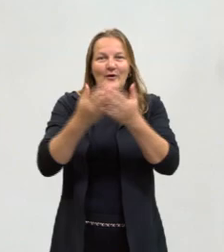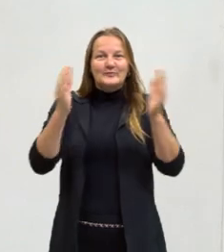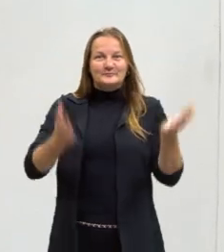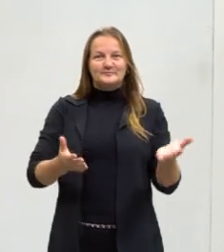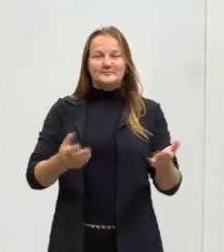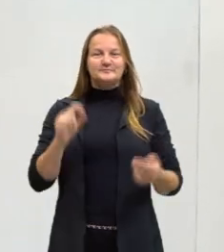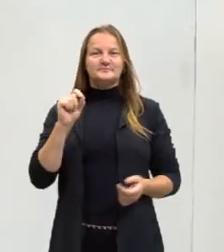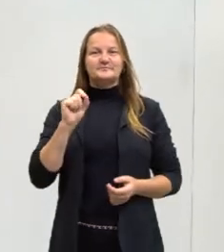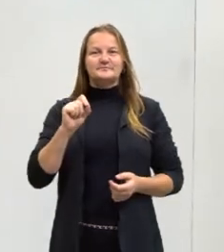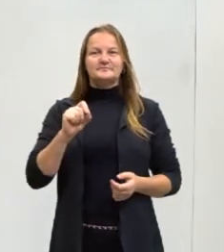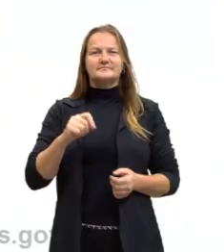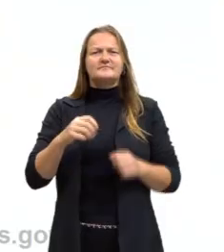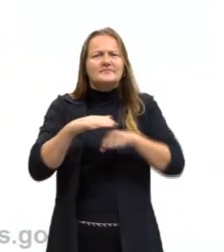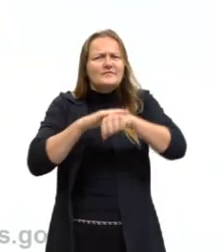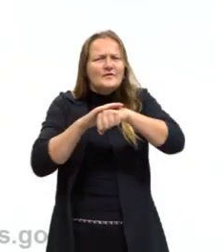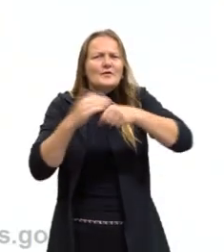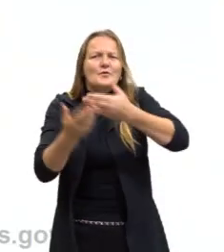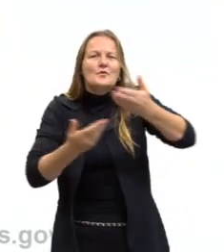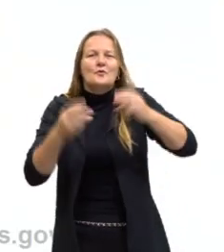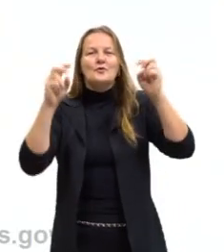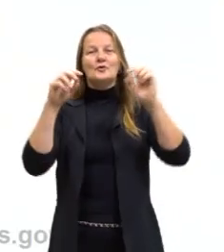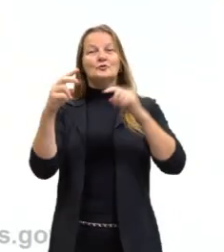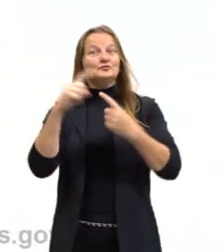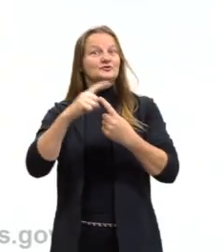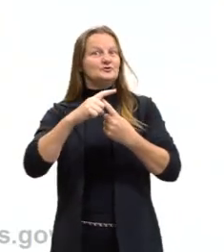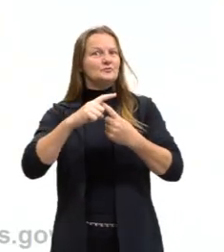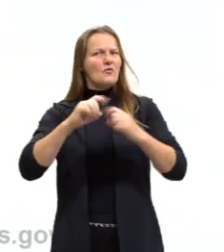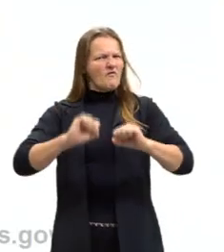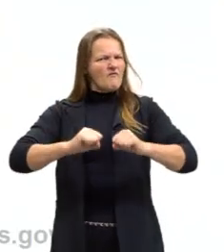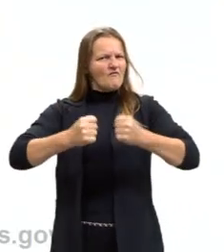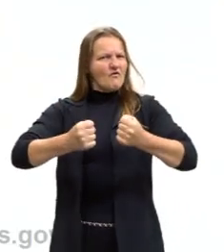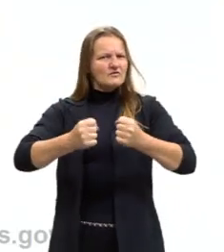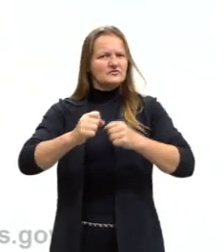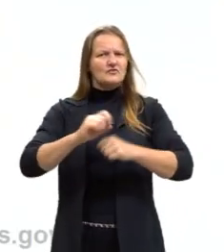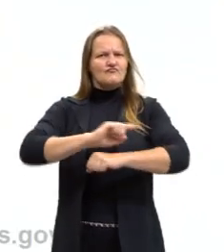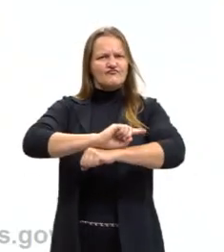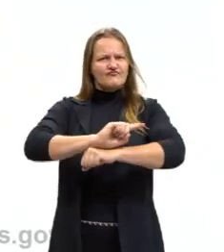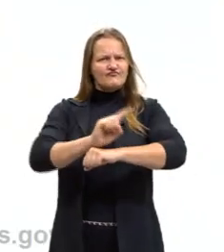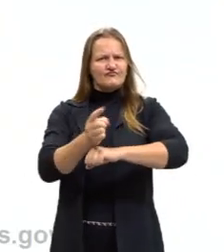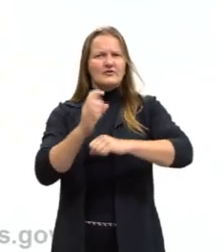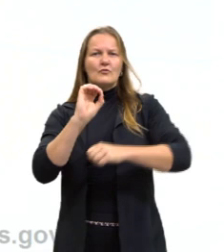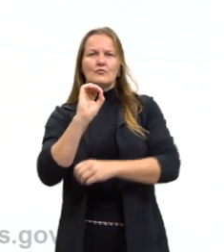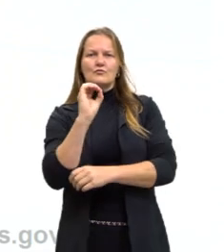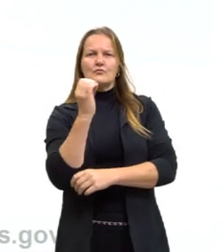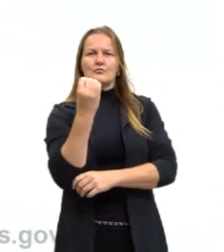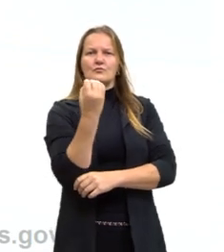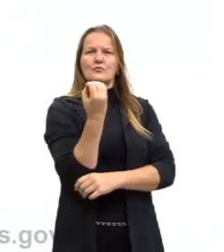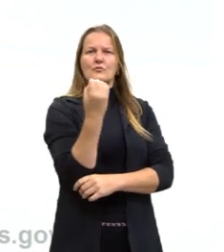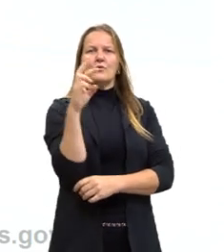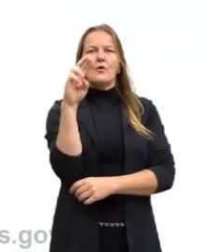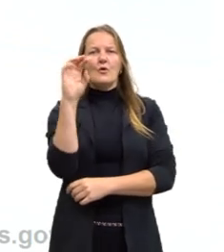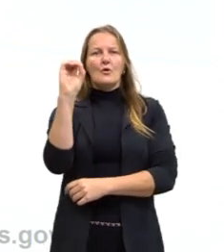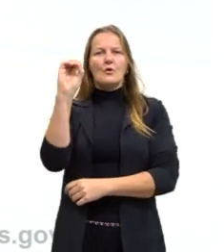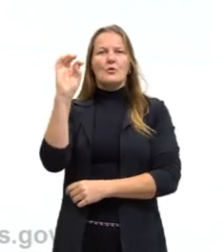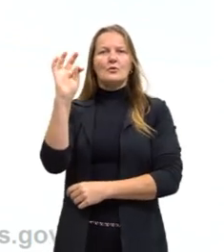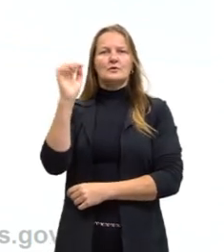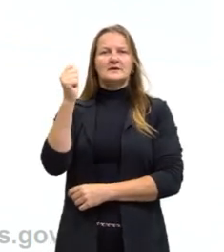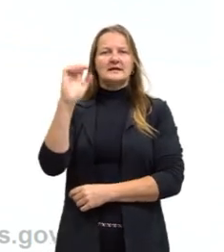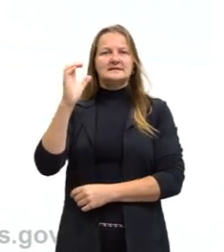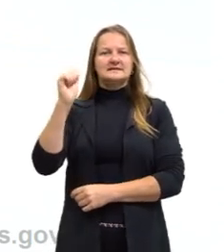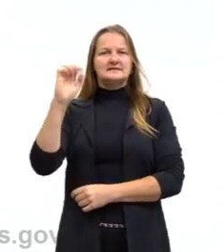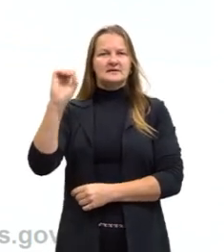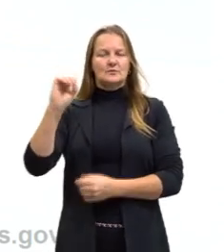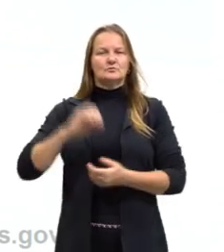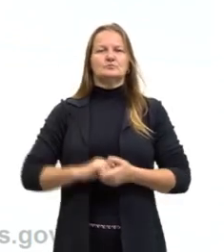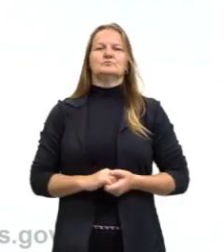então a gente vai falar um pouco sobre alguns tipos de força e também sobre a rotação um montão para